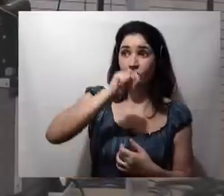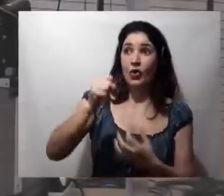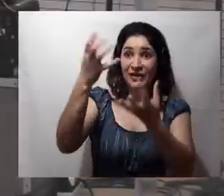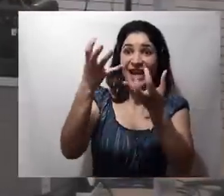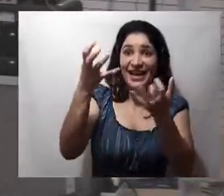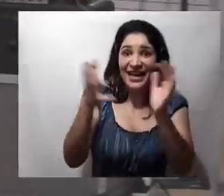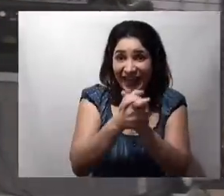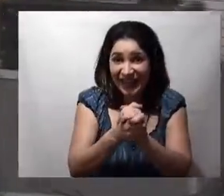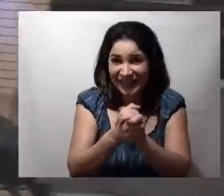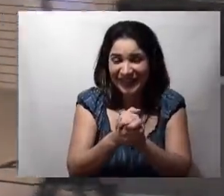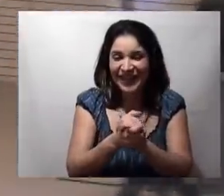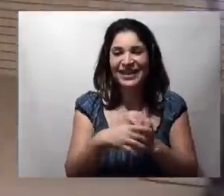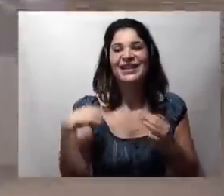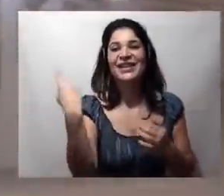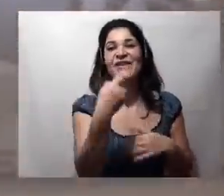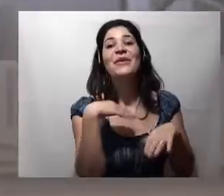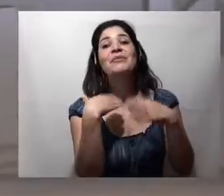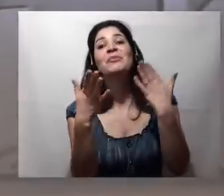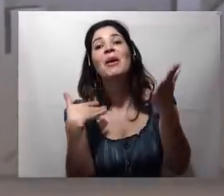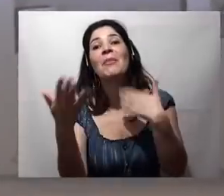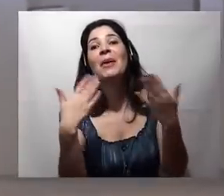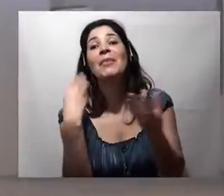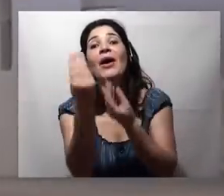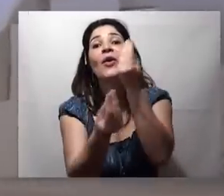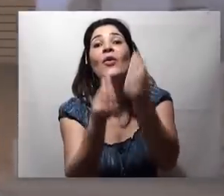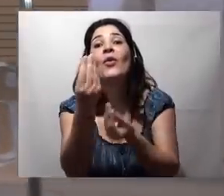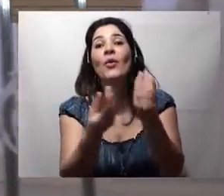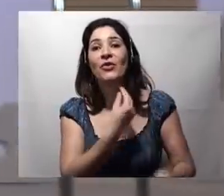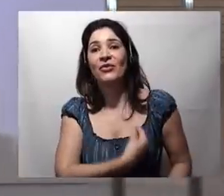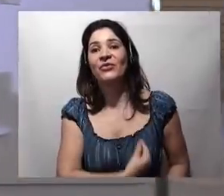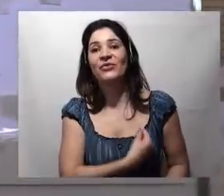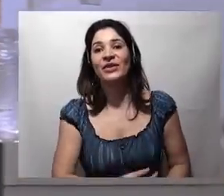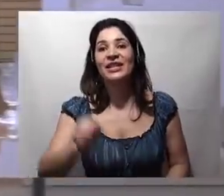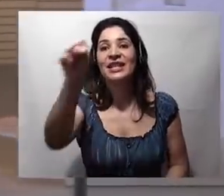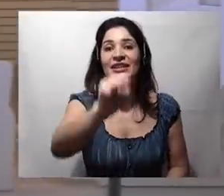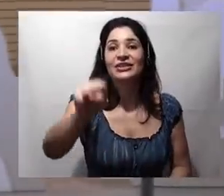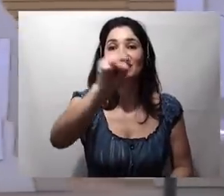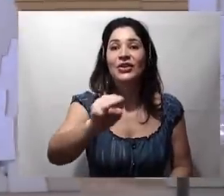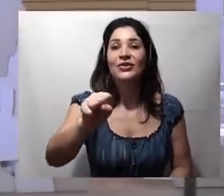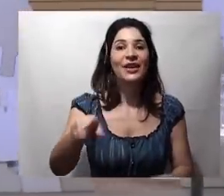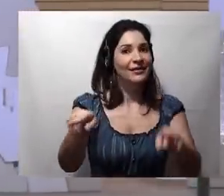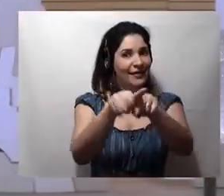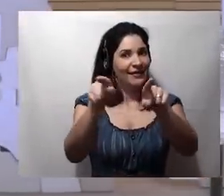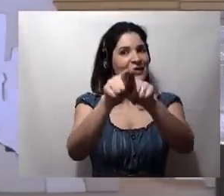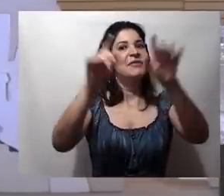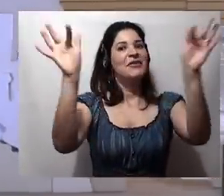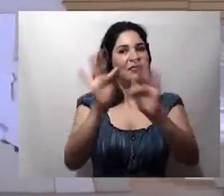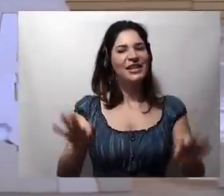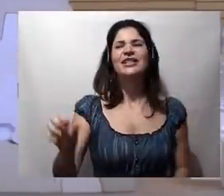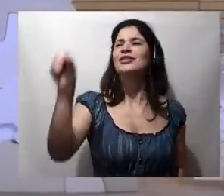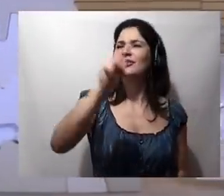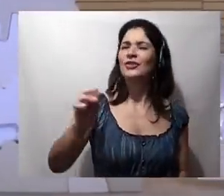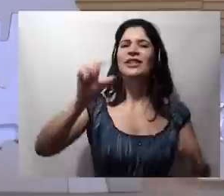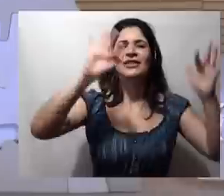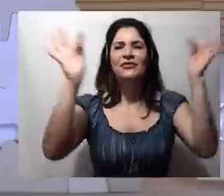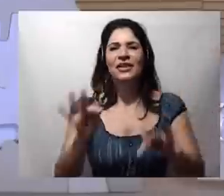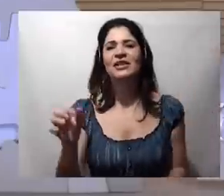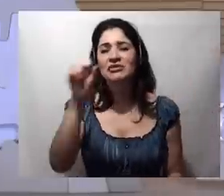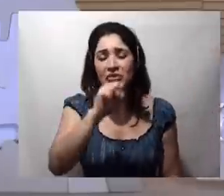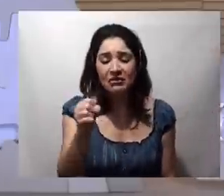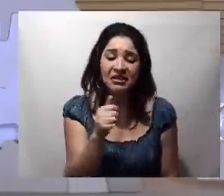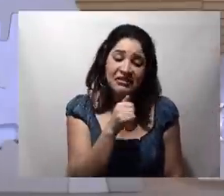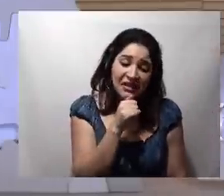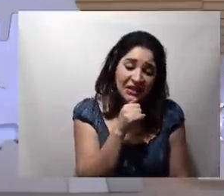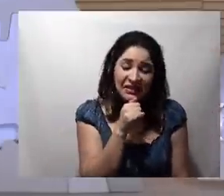nós vamos conversar só você é solteiro como é que é solteira e feliz o solteiro tudo aí sim